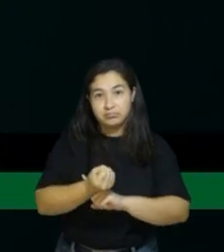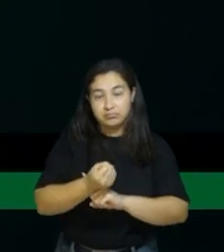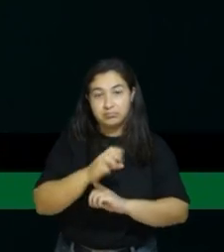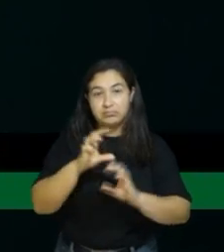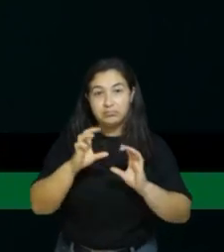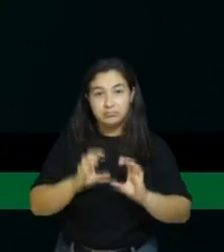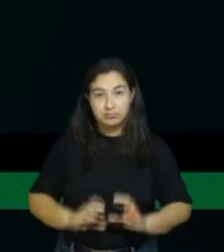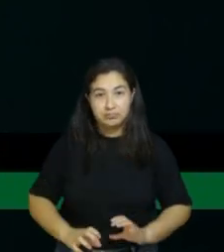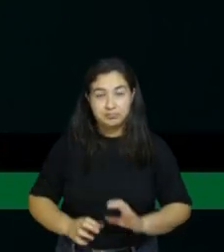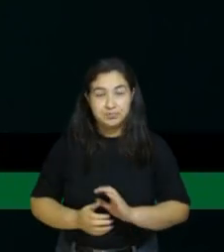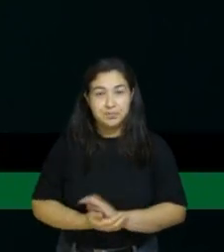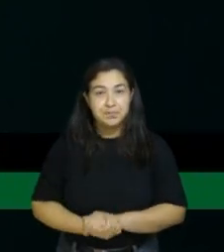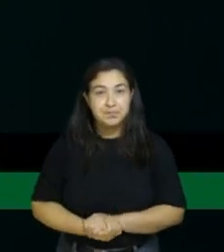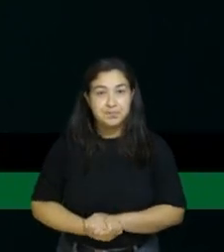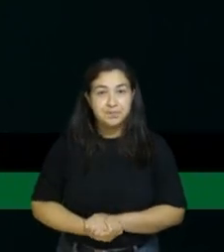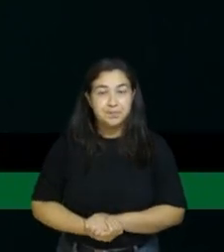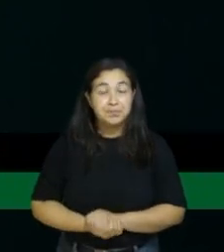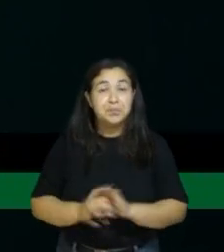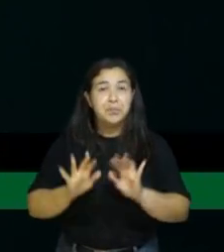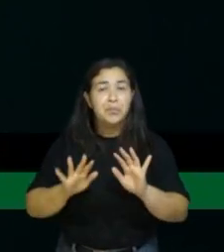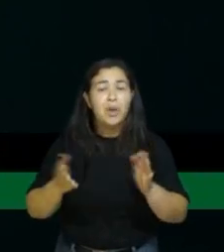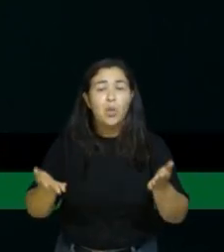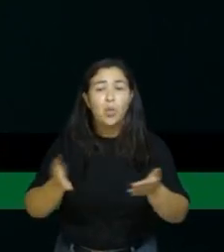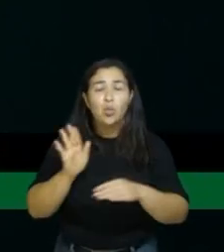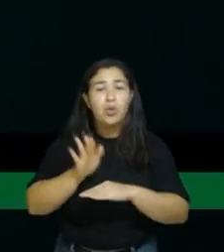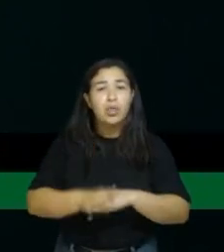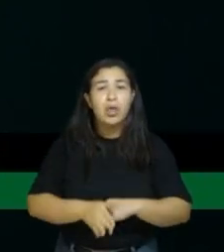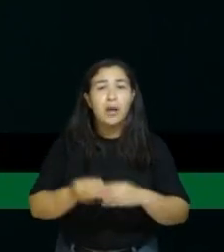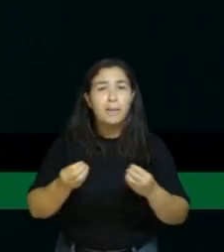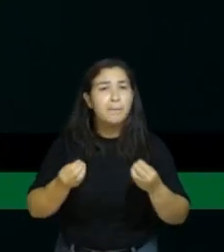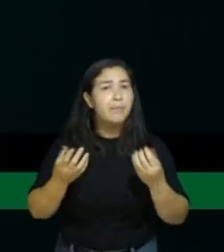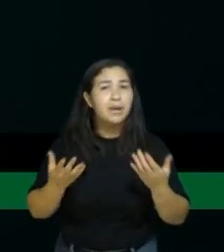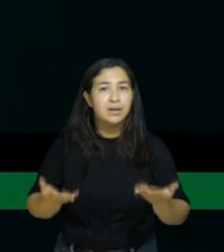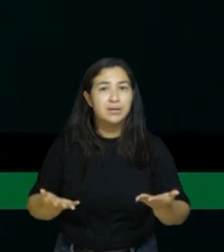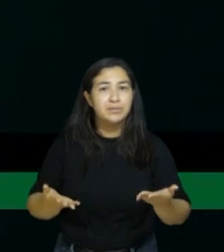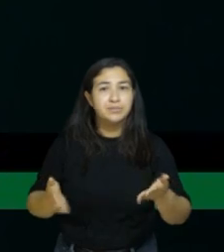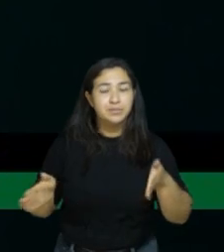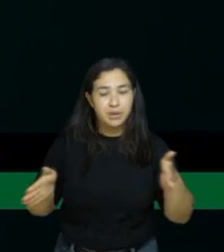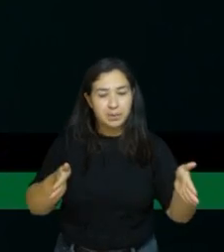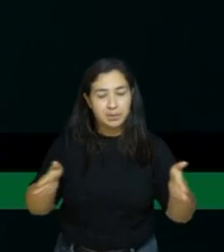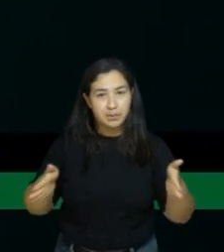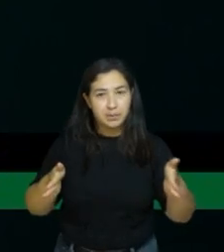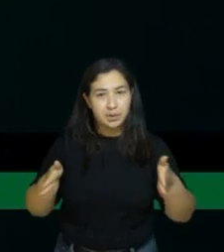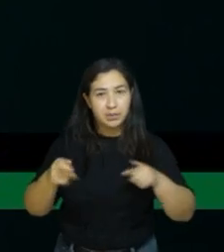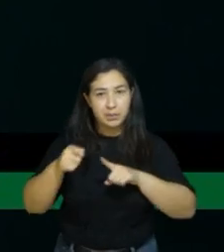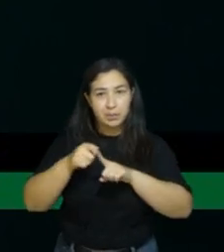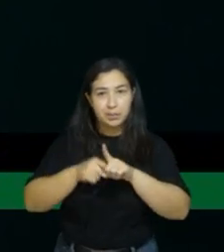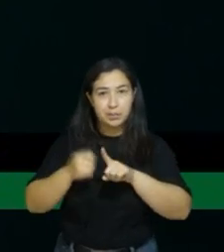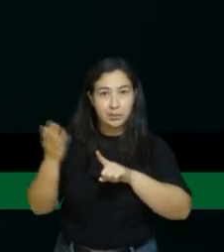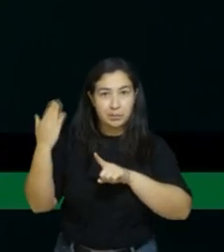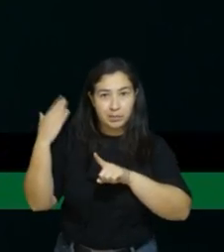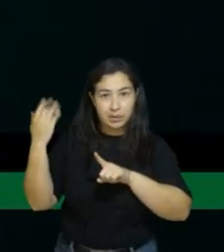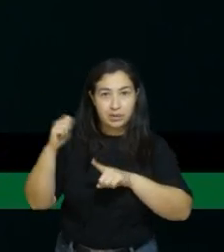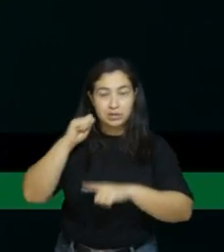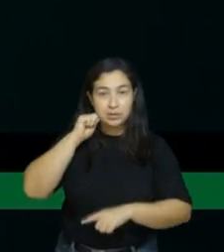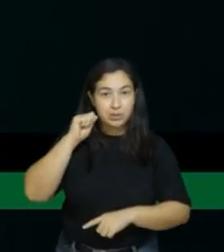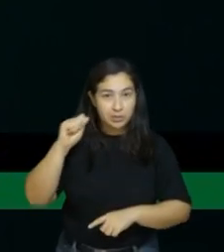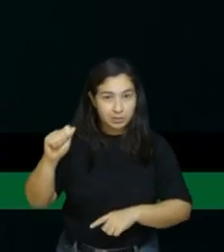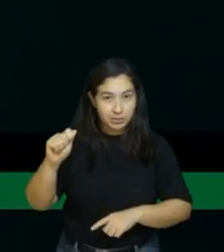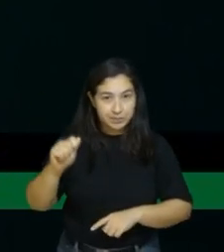mas venho aqui na tarde de hoje senhor presidente durante o mês passado mês de